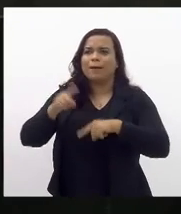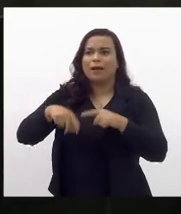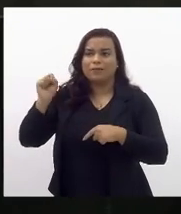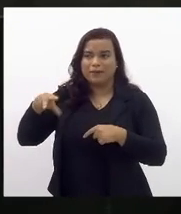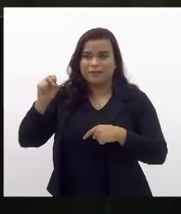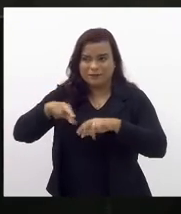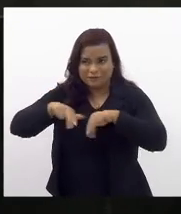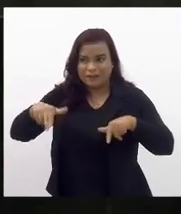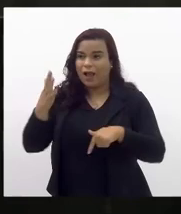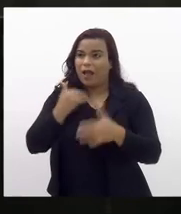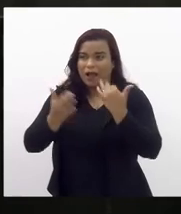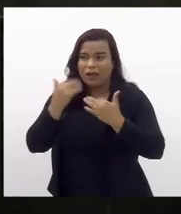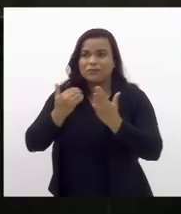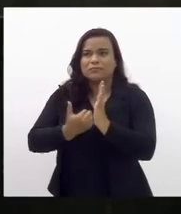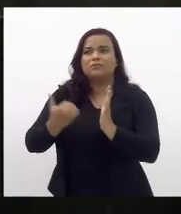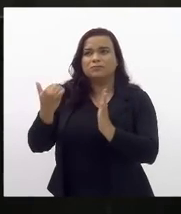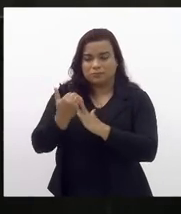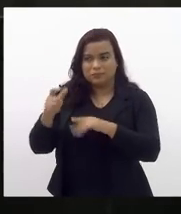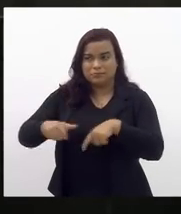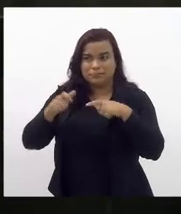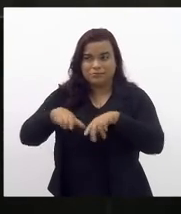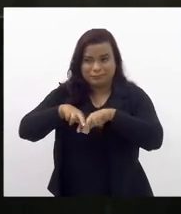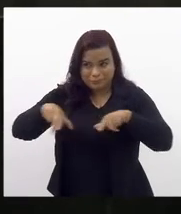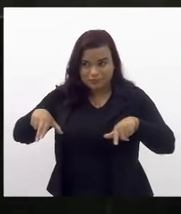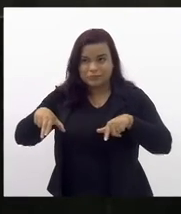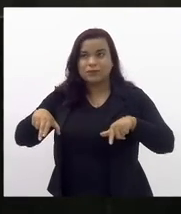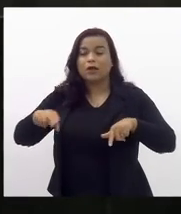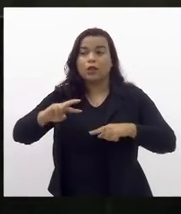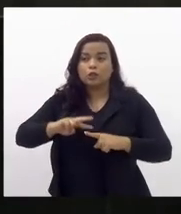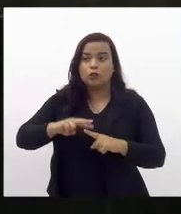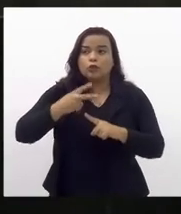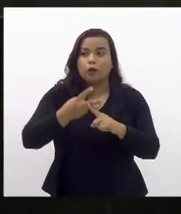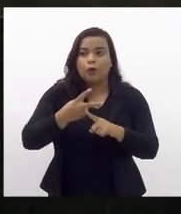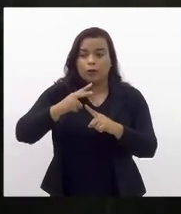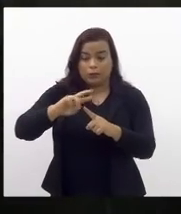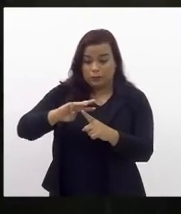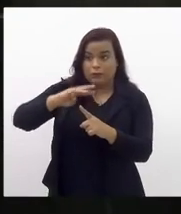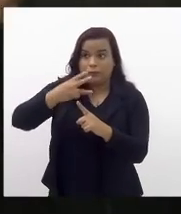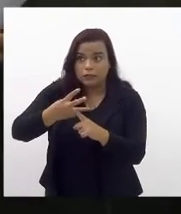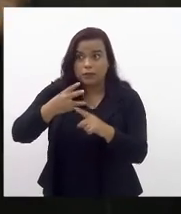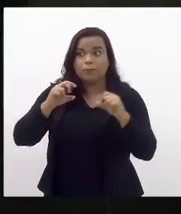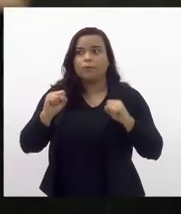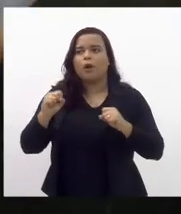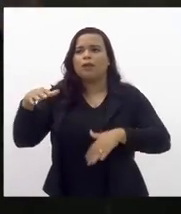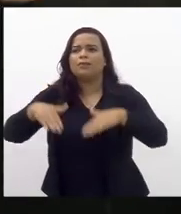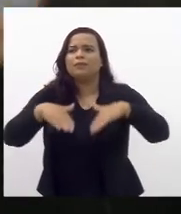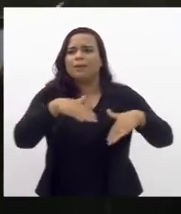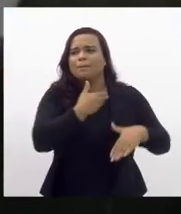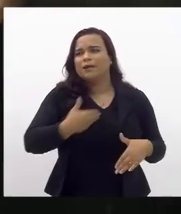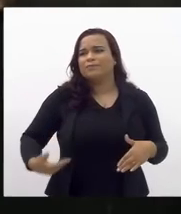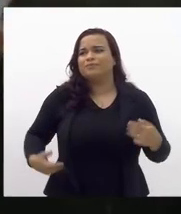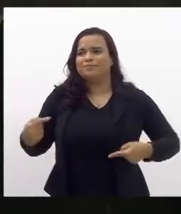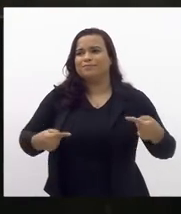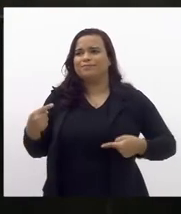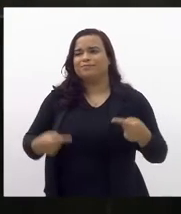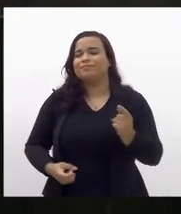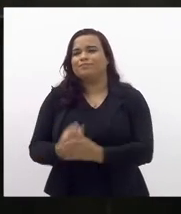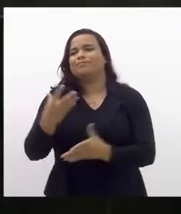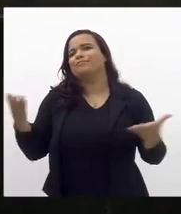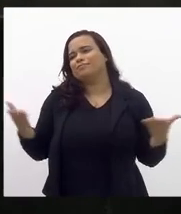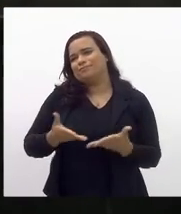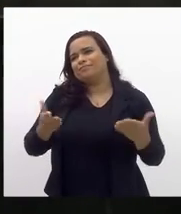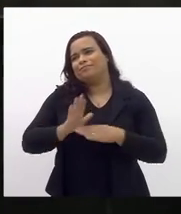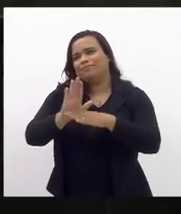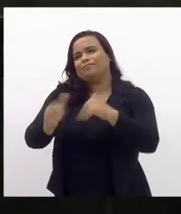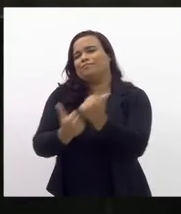produção de alimentos, mais do que fertilizantes, a produção agrícola no Estado, pode dobrar ou triplicar, dependendo da política pública que seja formulada para